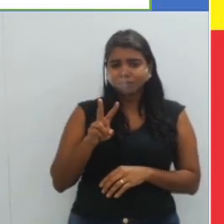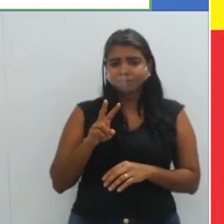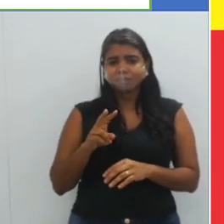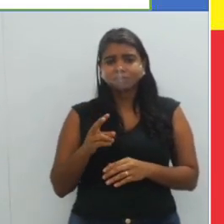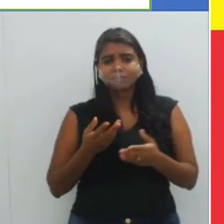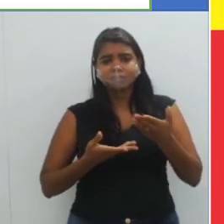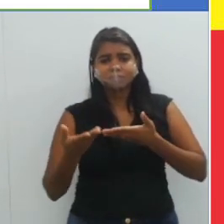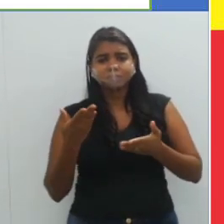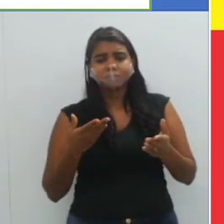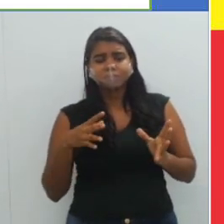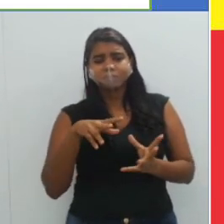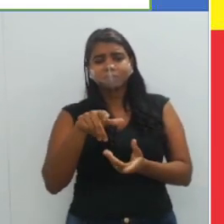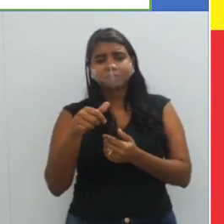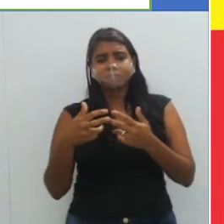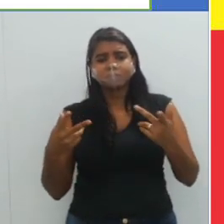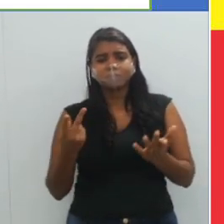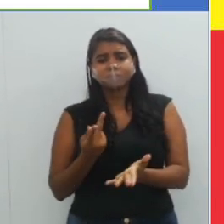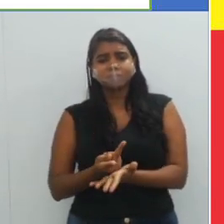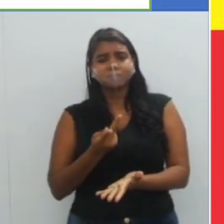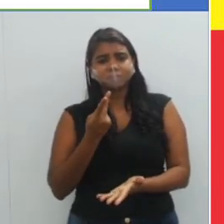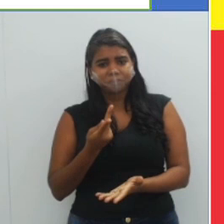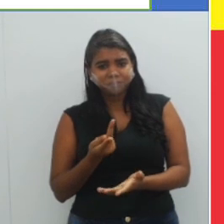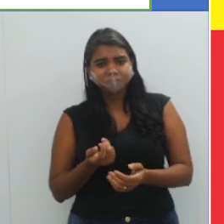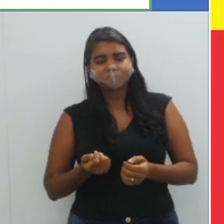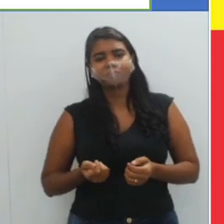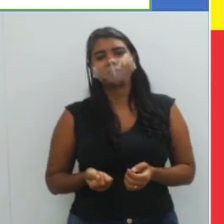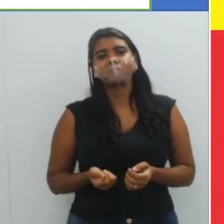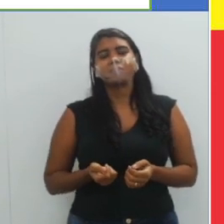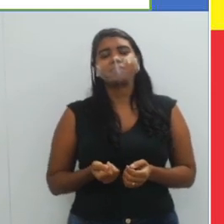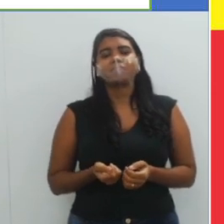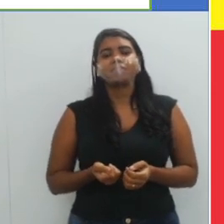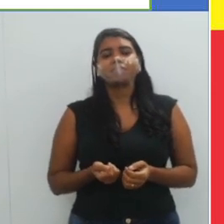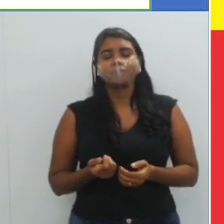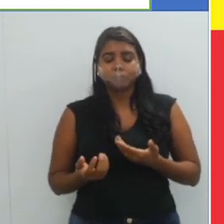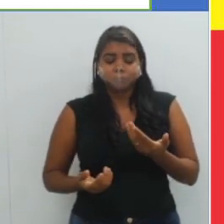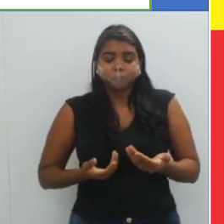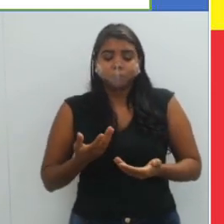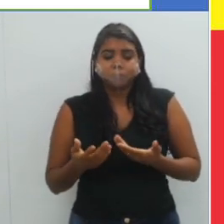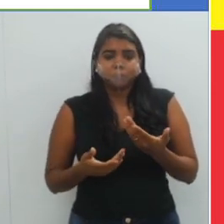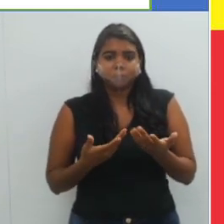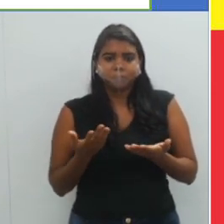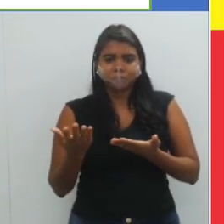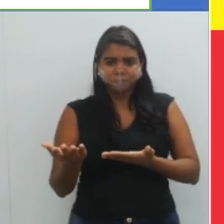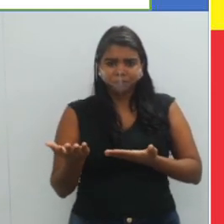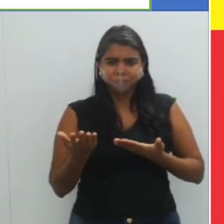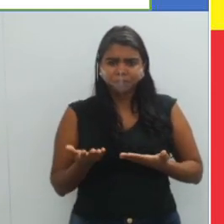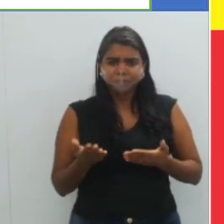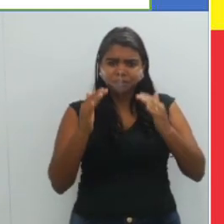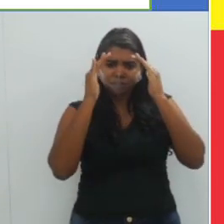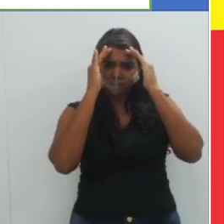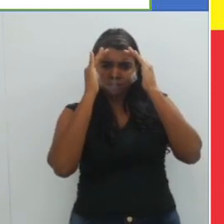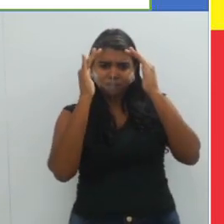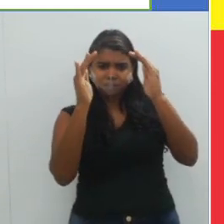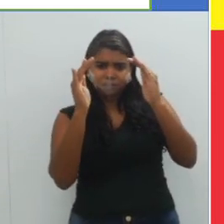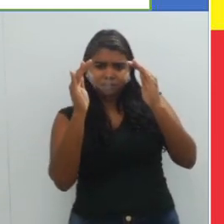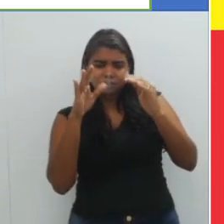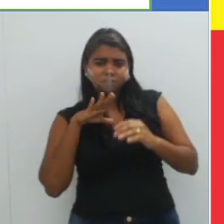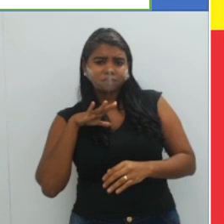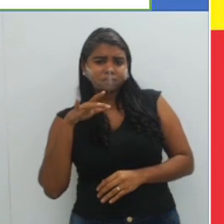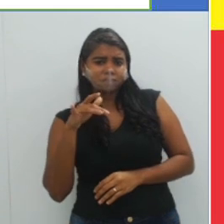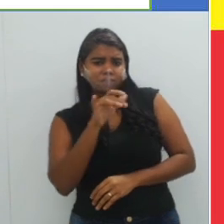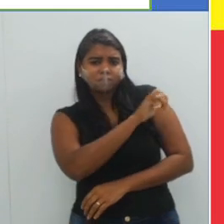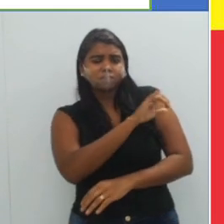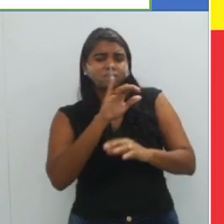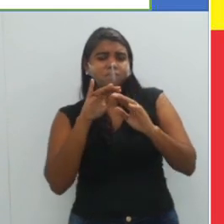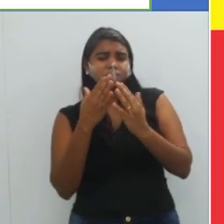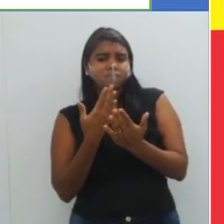visão harmônica sobre o mundo. Além disso, o esperado é que seja promovido um convívio respeitoso